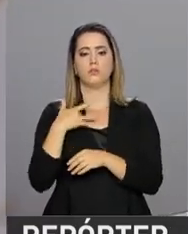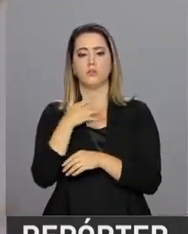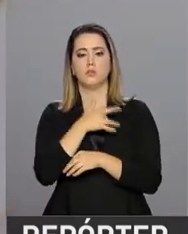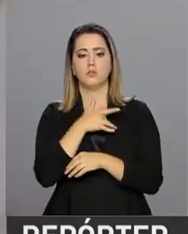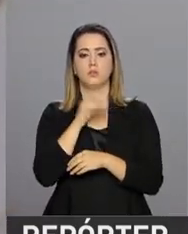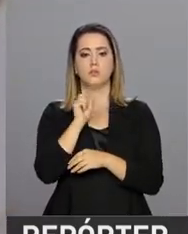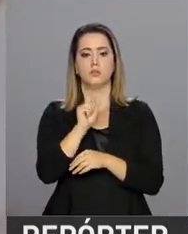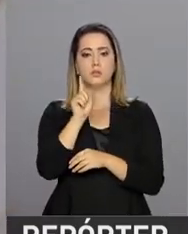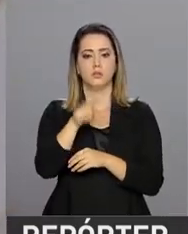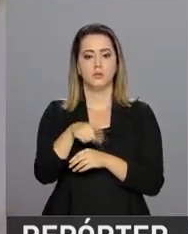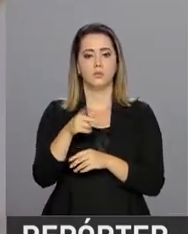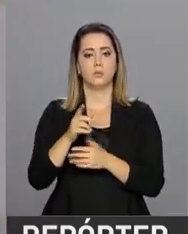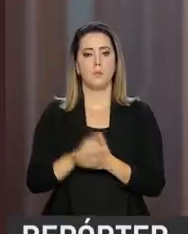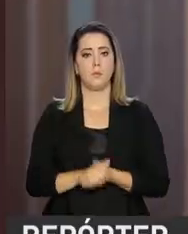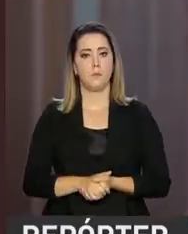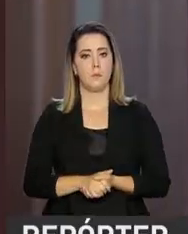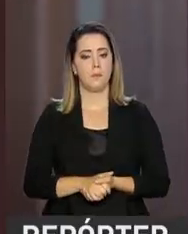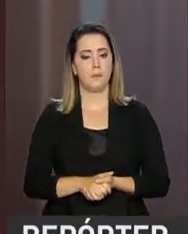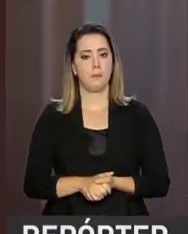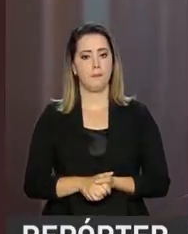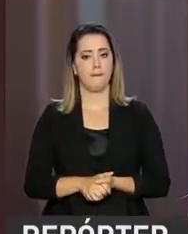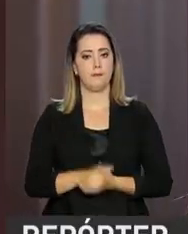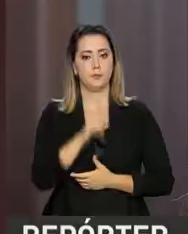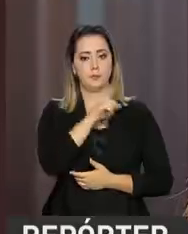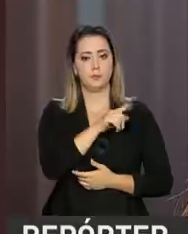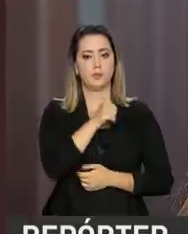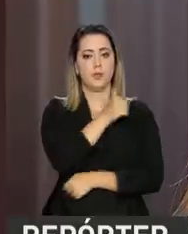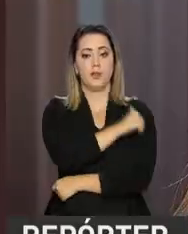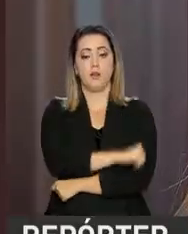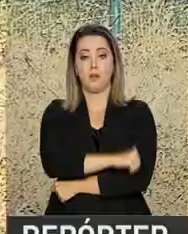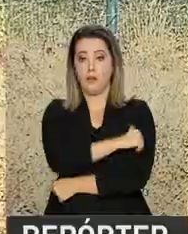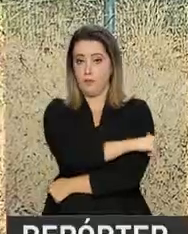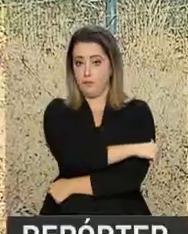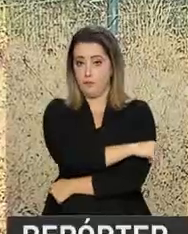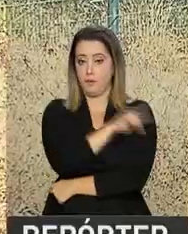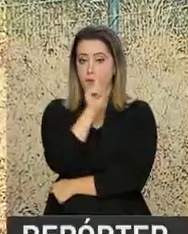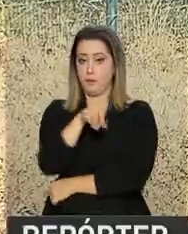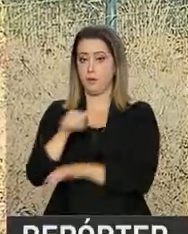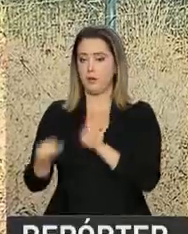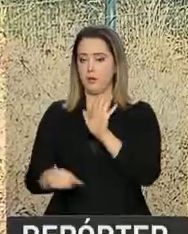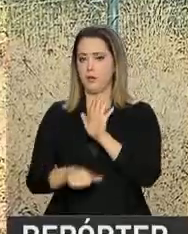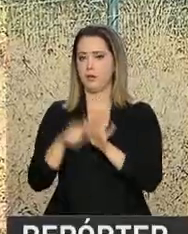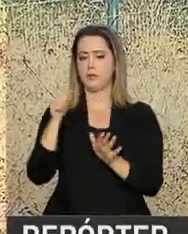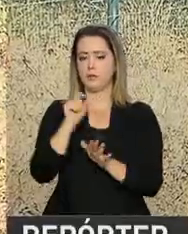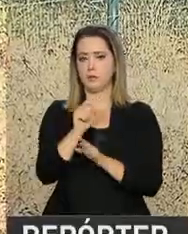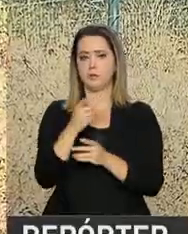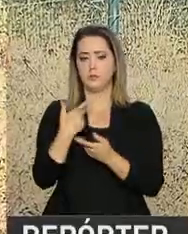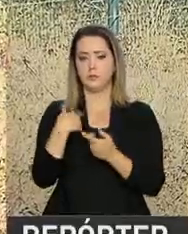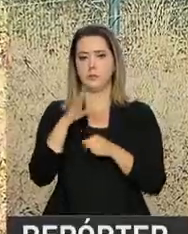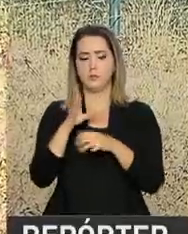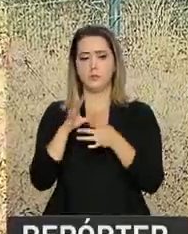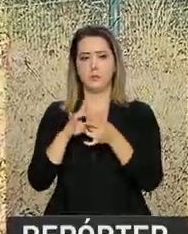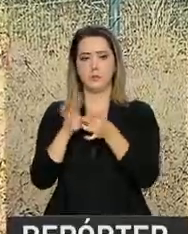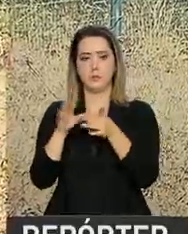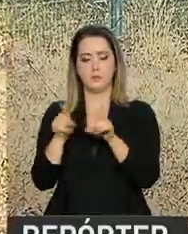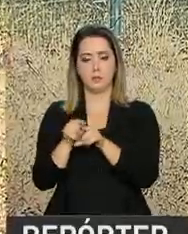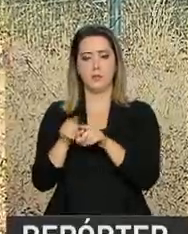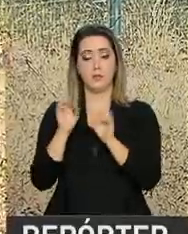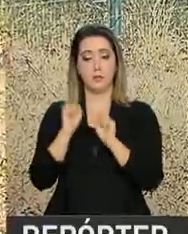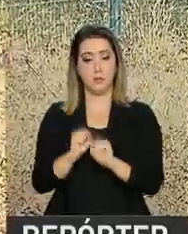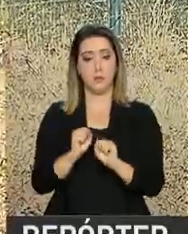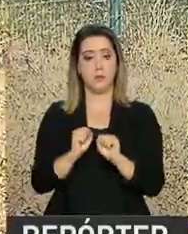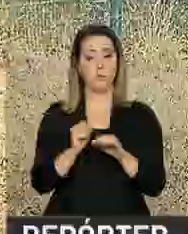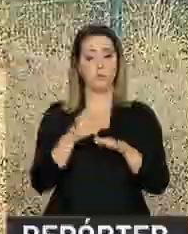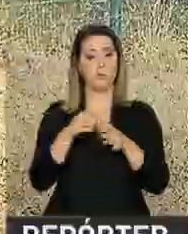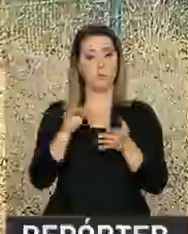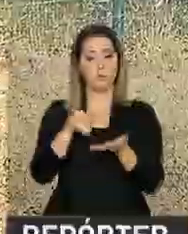de cuidado desses pacientes. Poliana, que é enfermeira, foi uma das profissionais autorizadas pela Secretaria